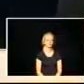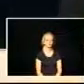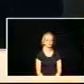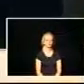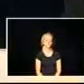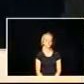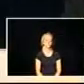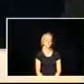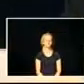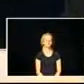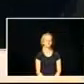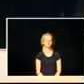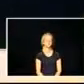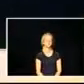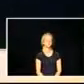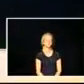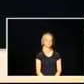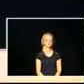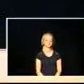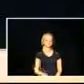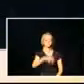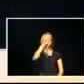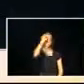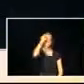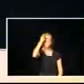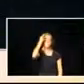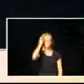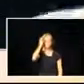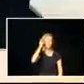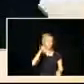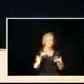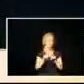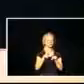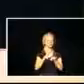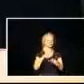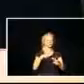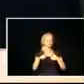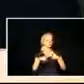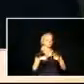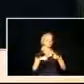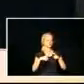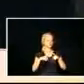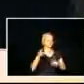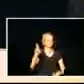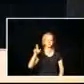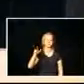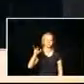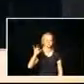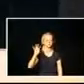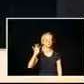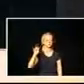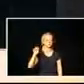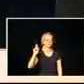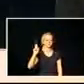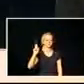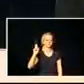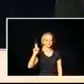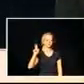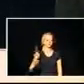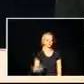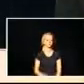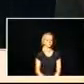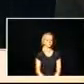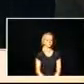dos funcionários da Unital. Fazendo justiça. E o servidor público